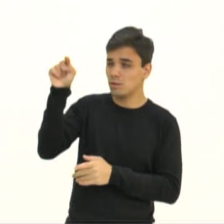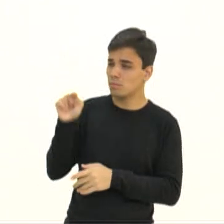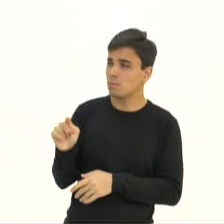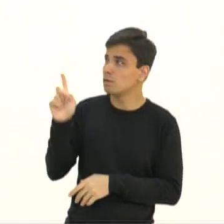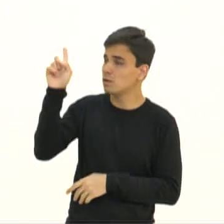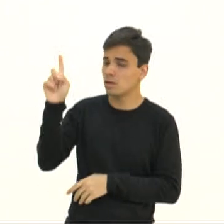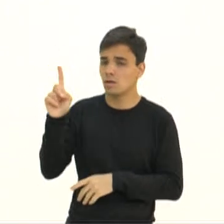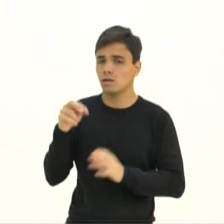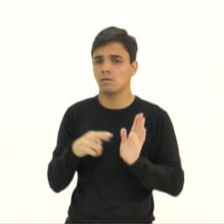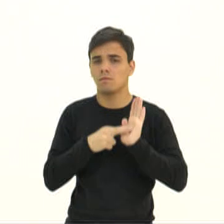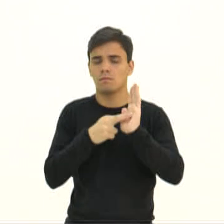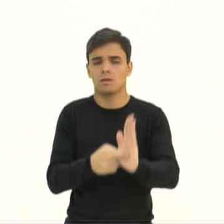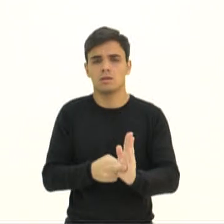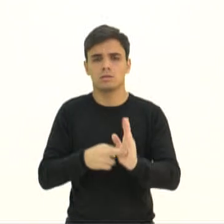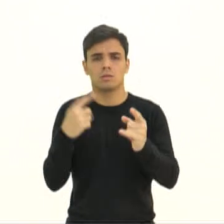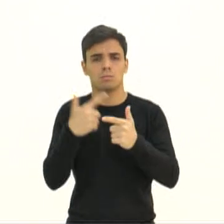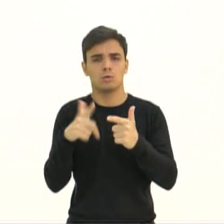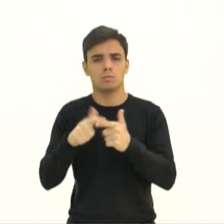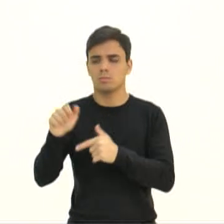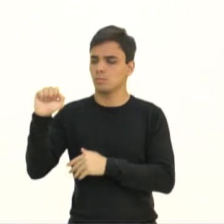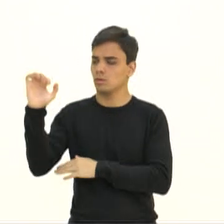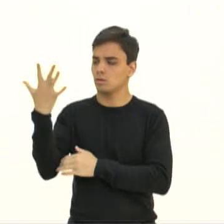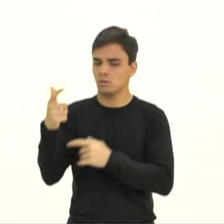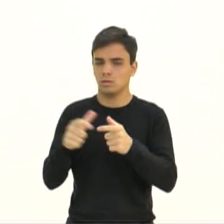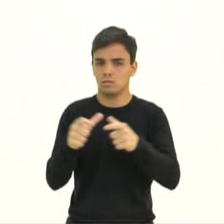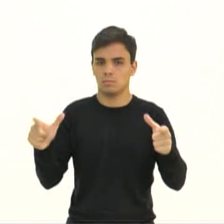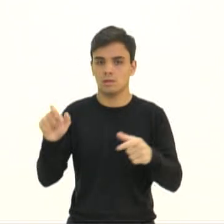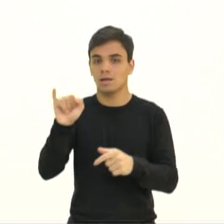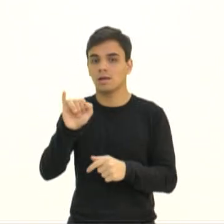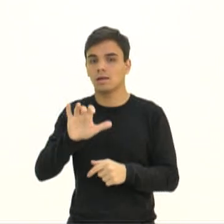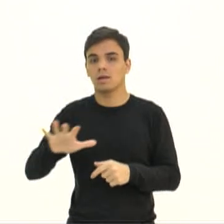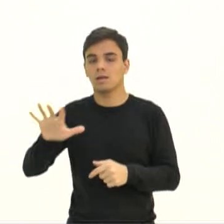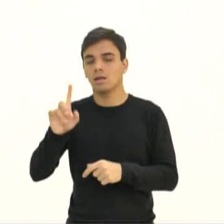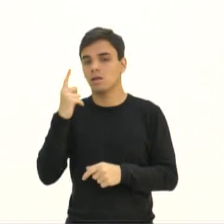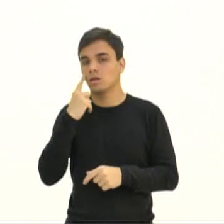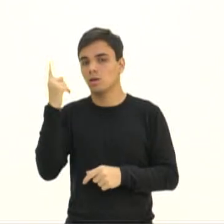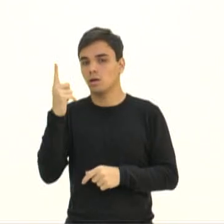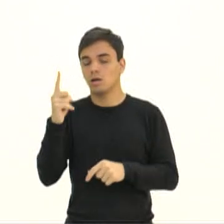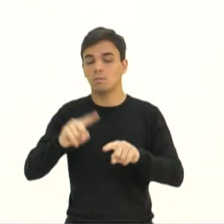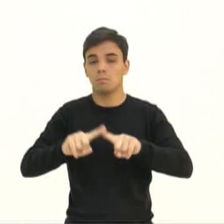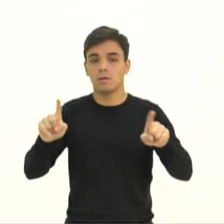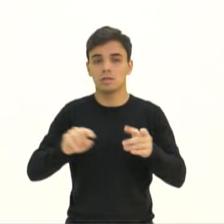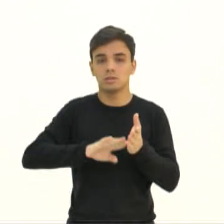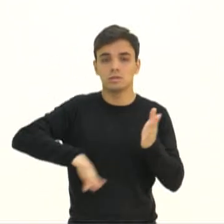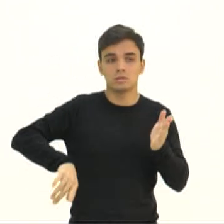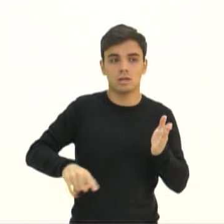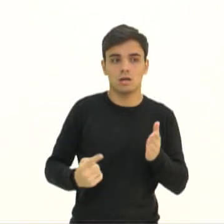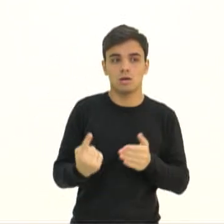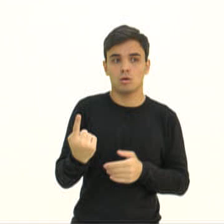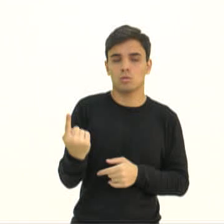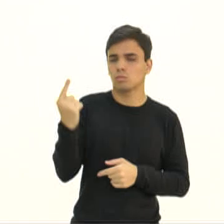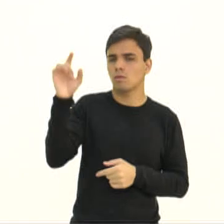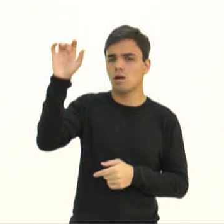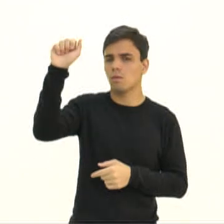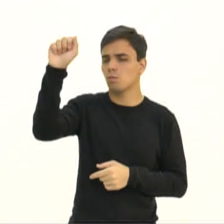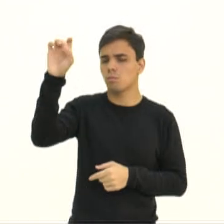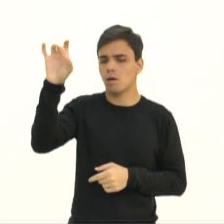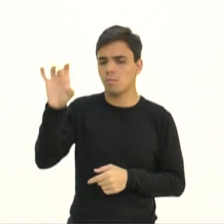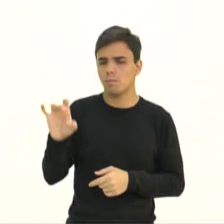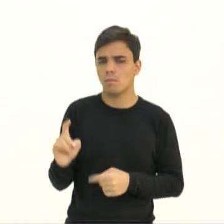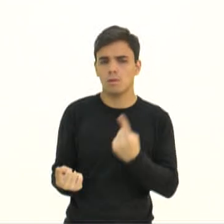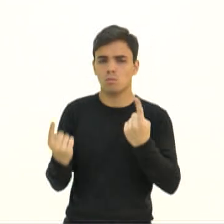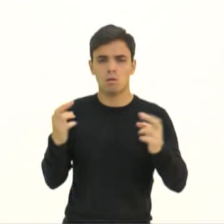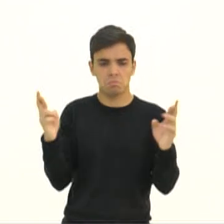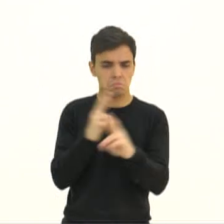problemas ambientais que aumentaram nos últimos anos na ilha de Fernando de Noronha, exceto qual das alternativas não tem a ver com o que está